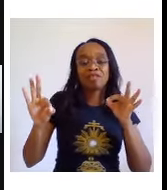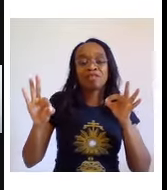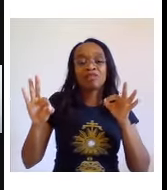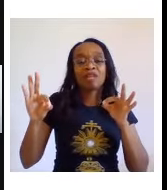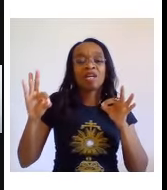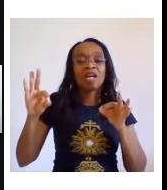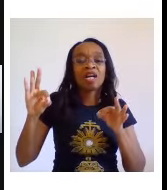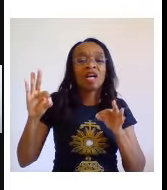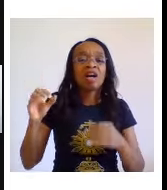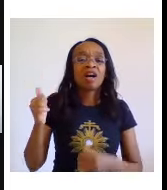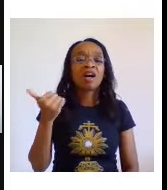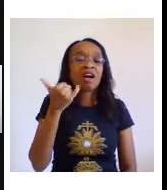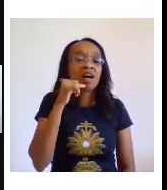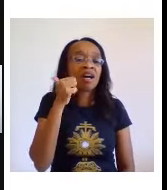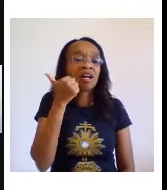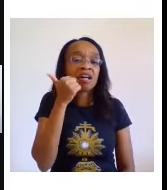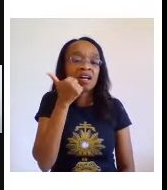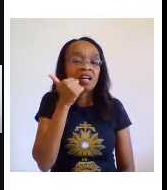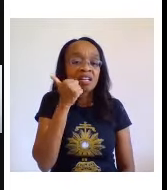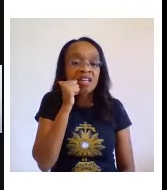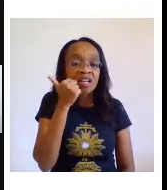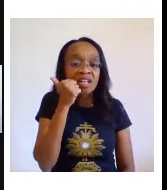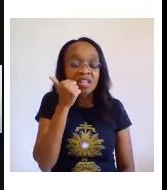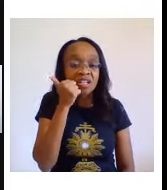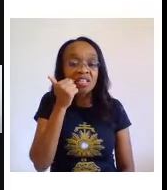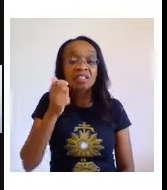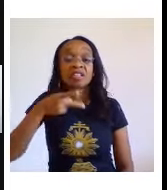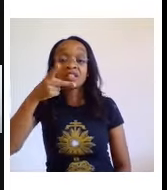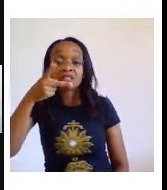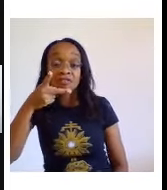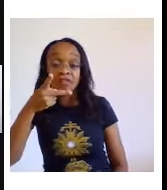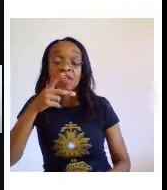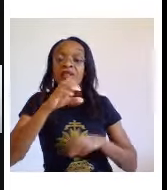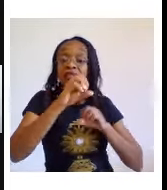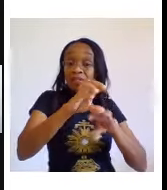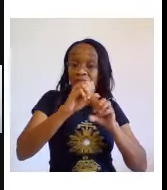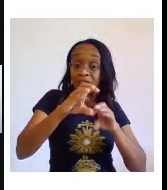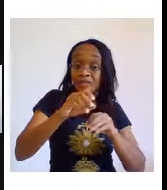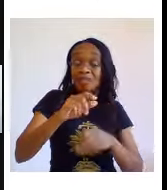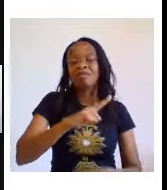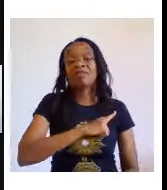fala com, de fato, a aplicação de políticas públicas.